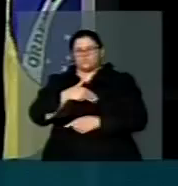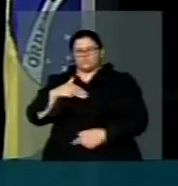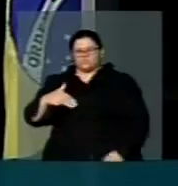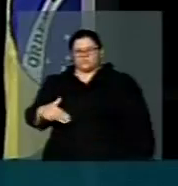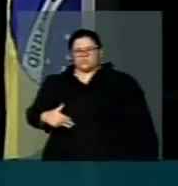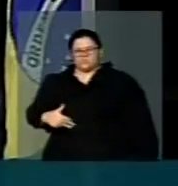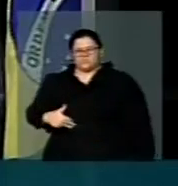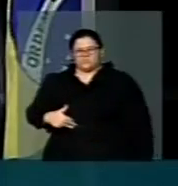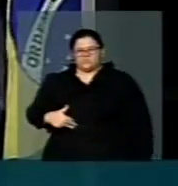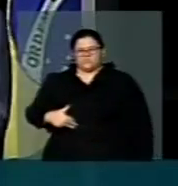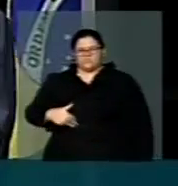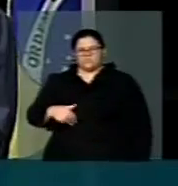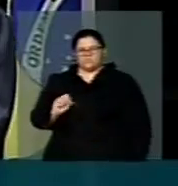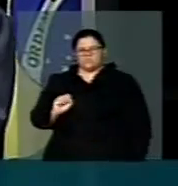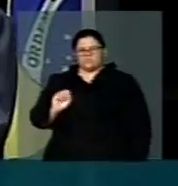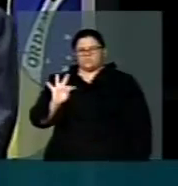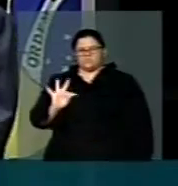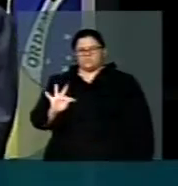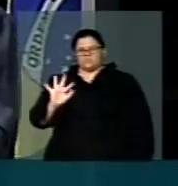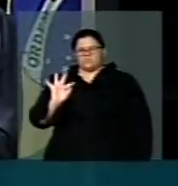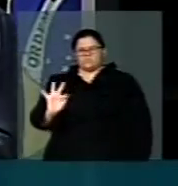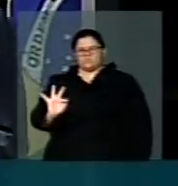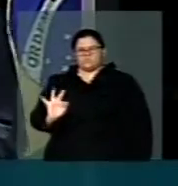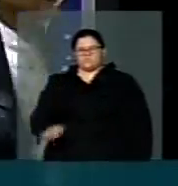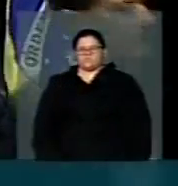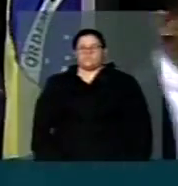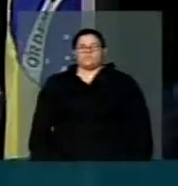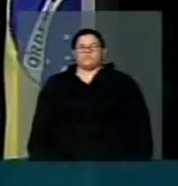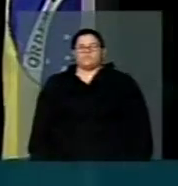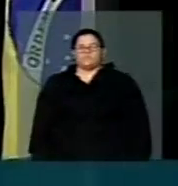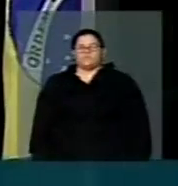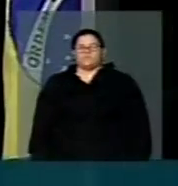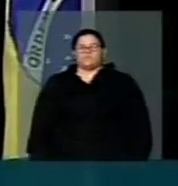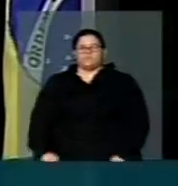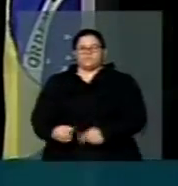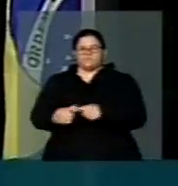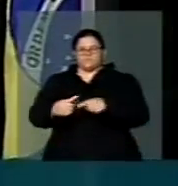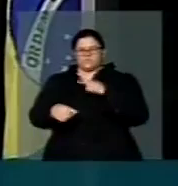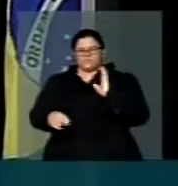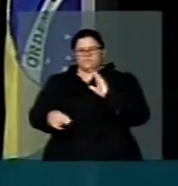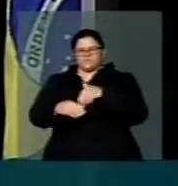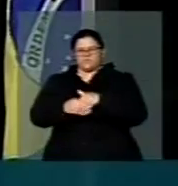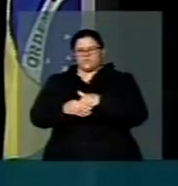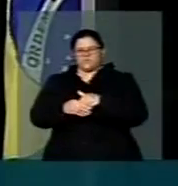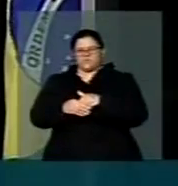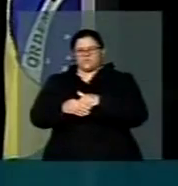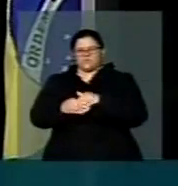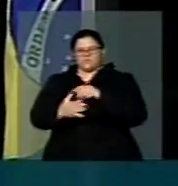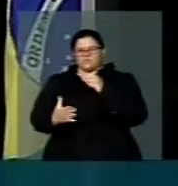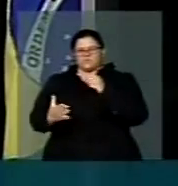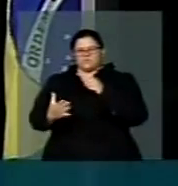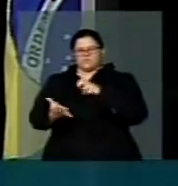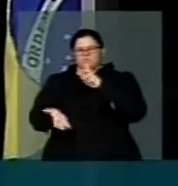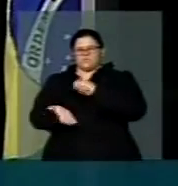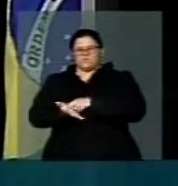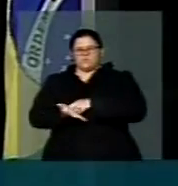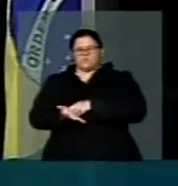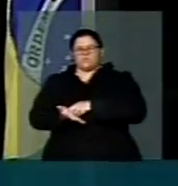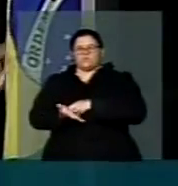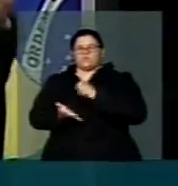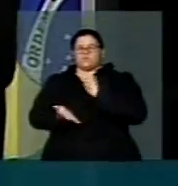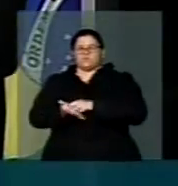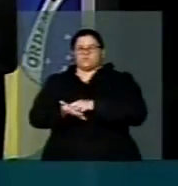lutar pelo impeachment dos ministros do Supremo Tribunal que votaram na ação penal